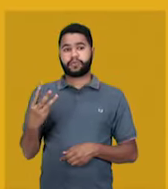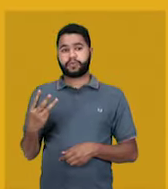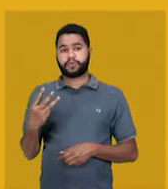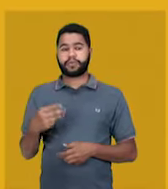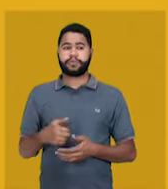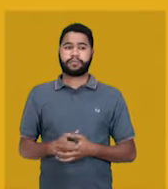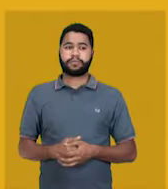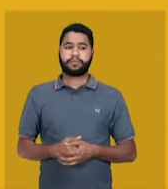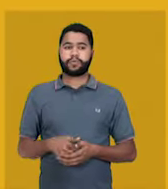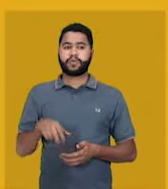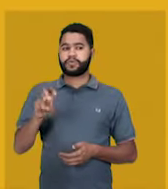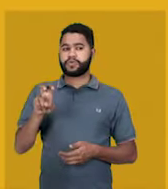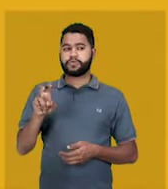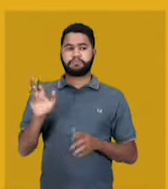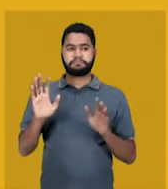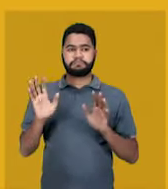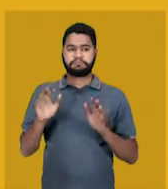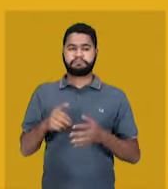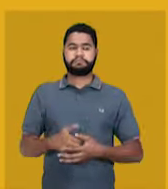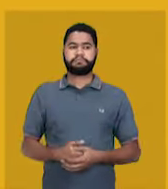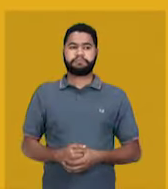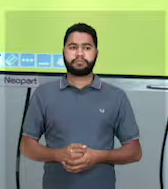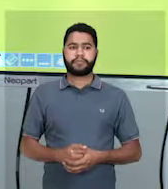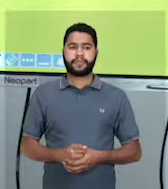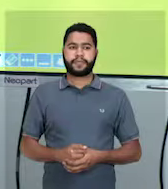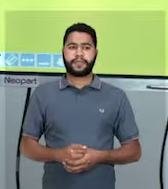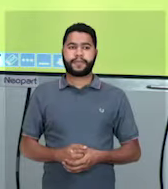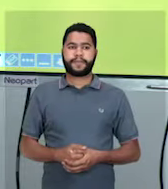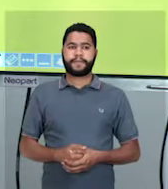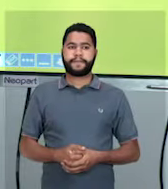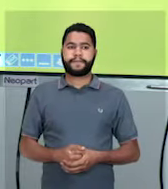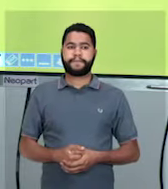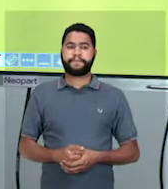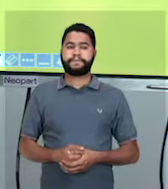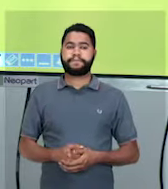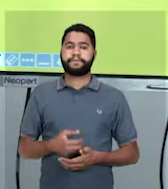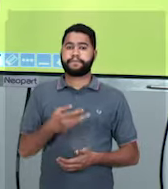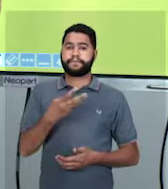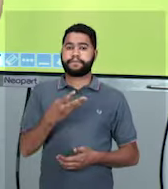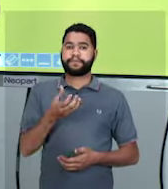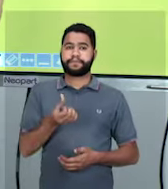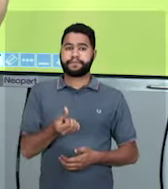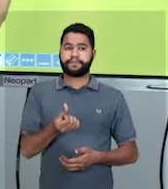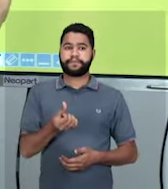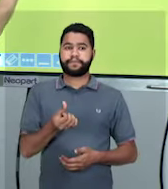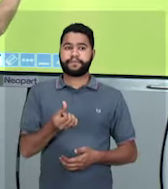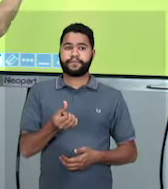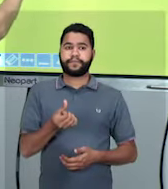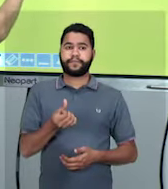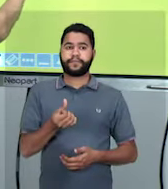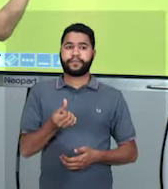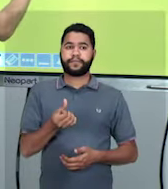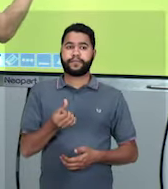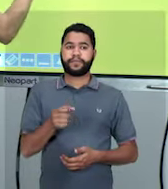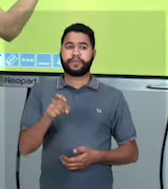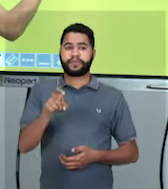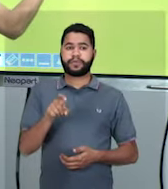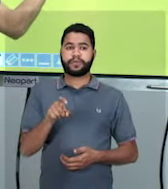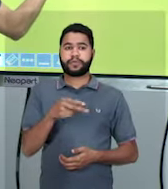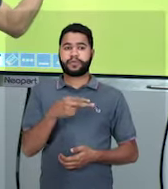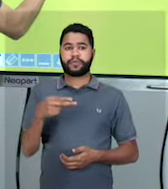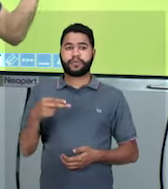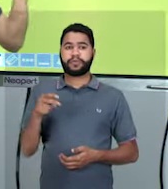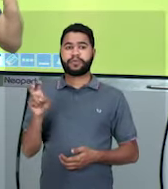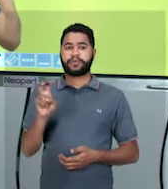Por 5 não dá, por 11 não dá, então é essa fração mesmo. Então 36, x é igual a